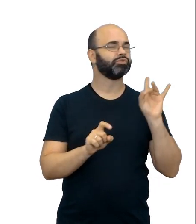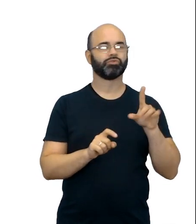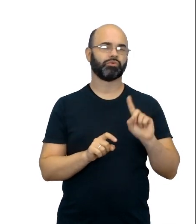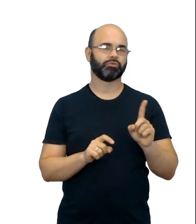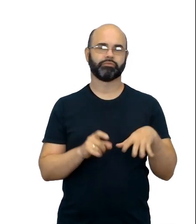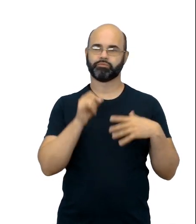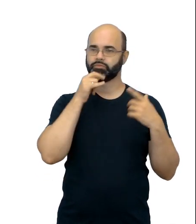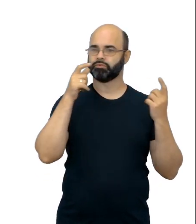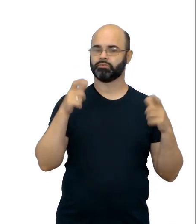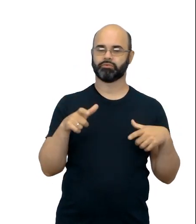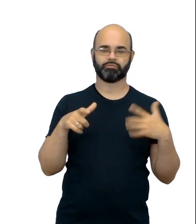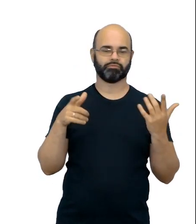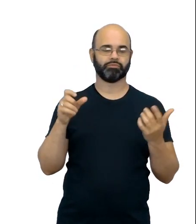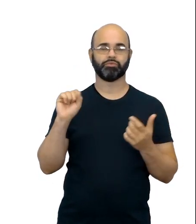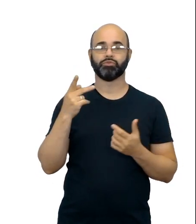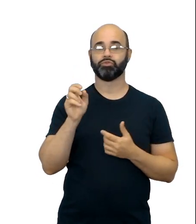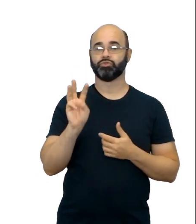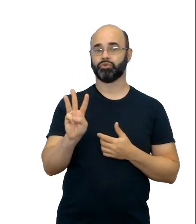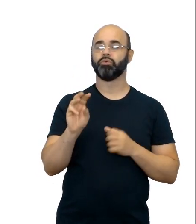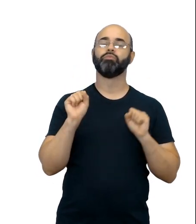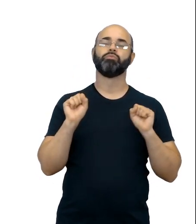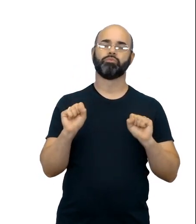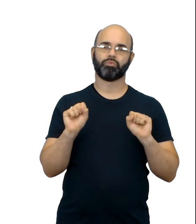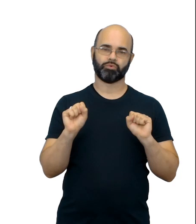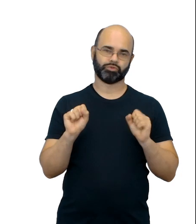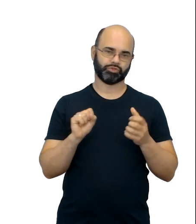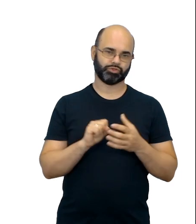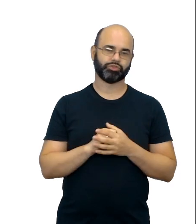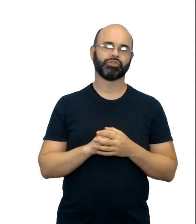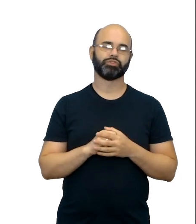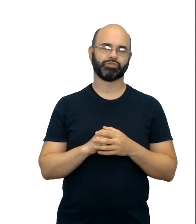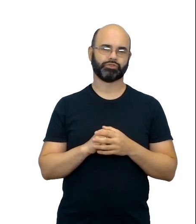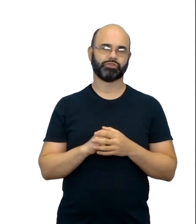num show, né? Muitas vezes um show onde aparecem ali